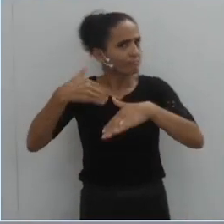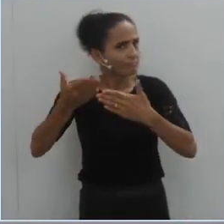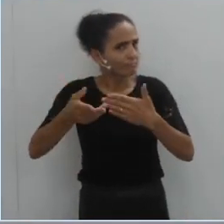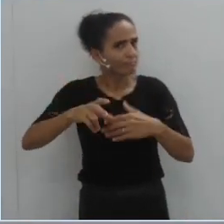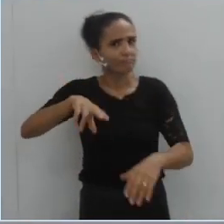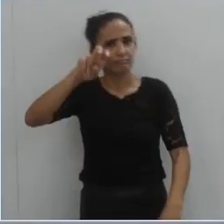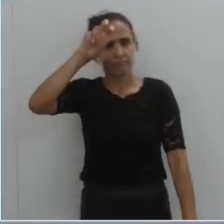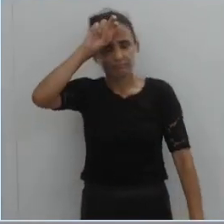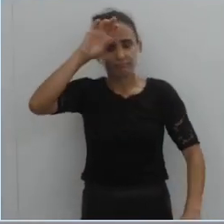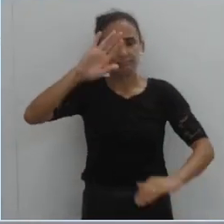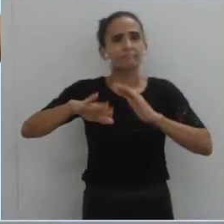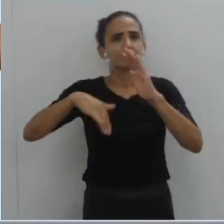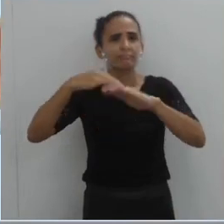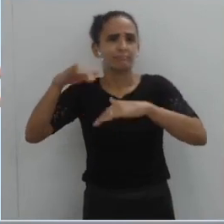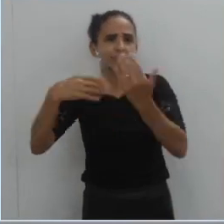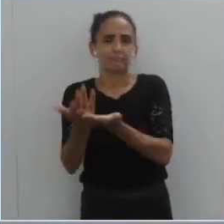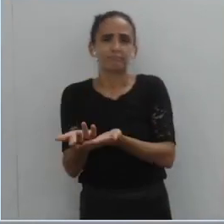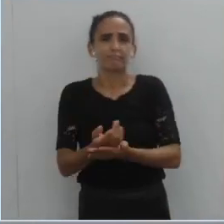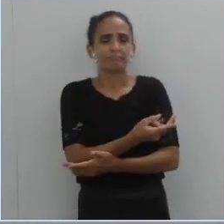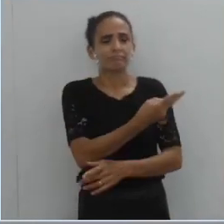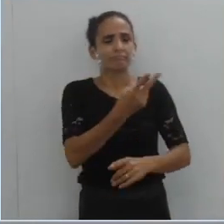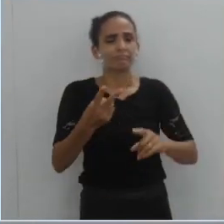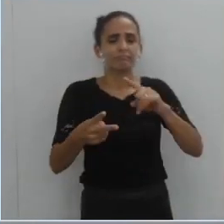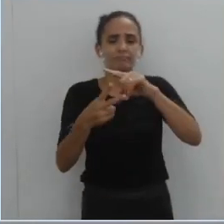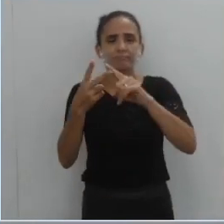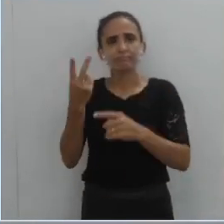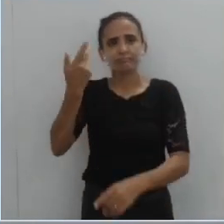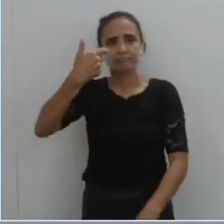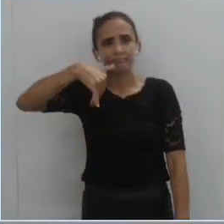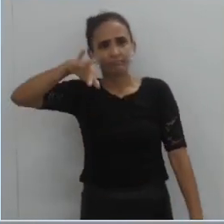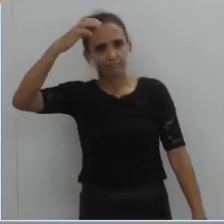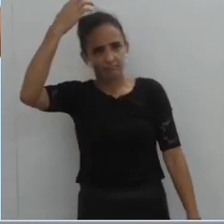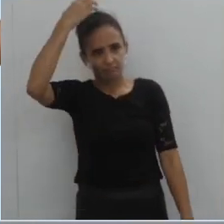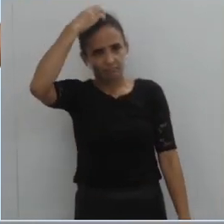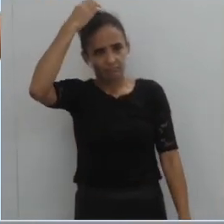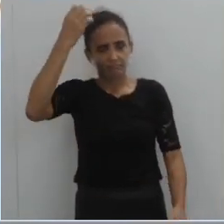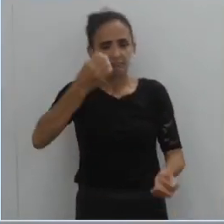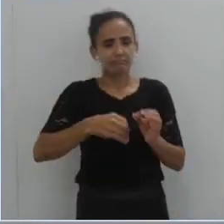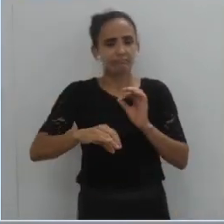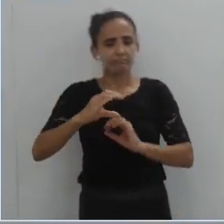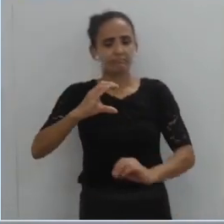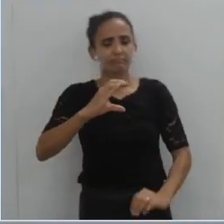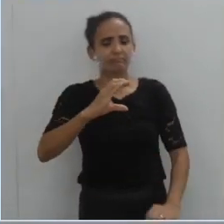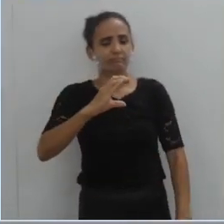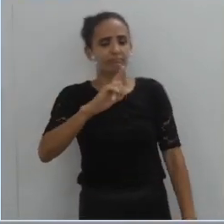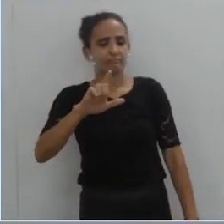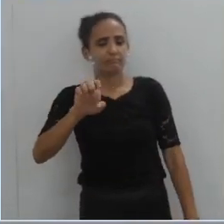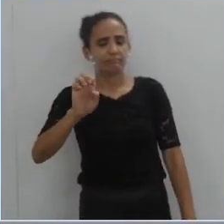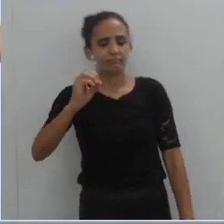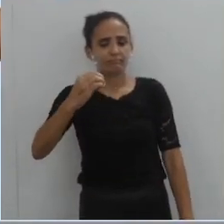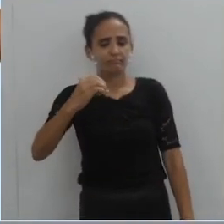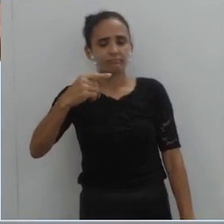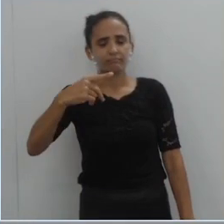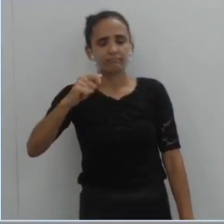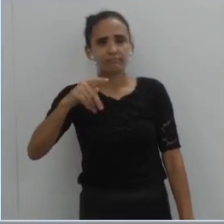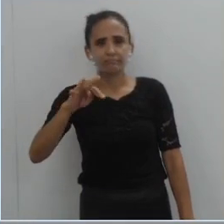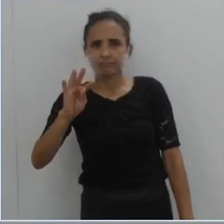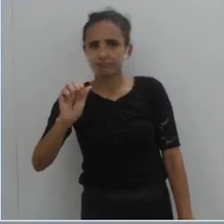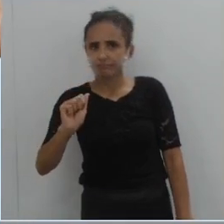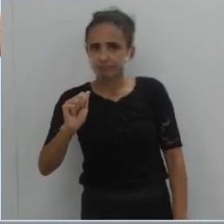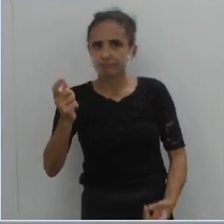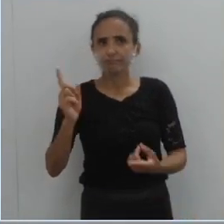Egito, vamos ter duas grandes rainhas, né? Cleópatra, por que não? A gente vai